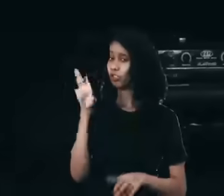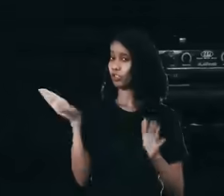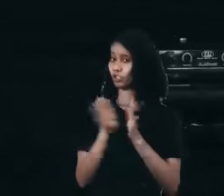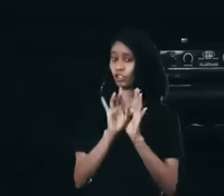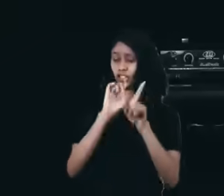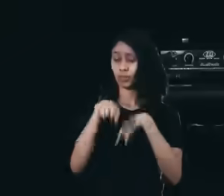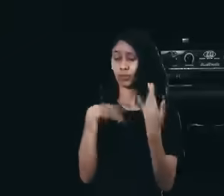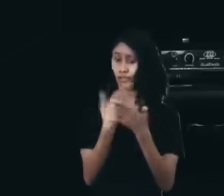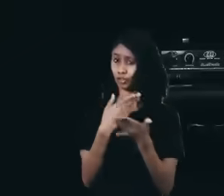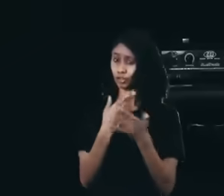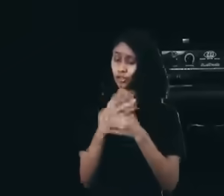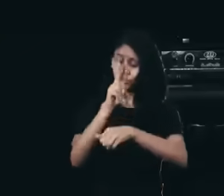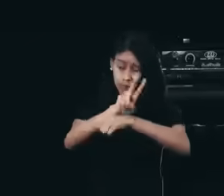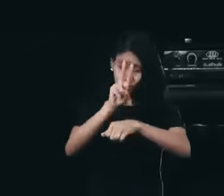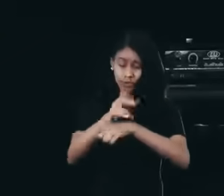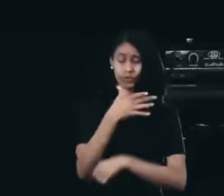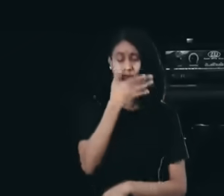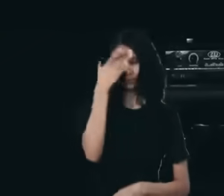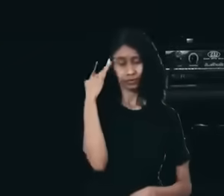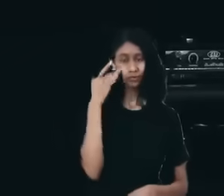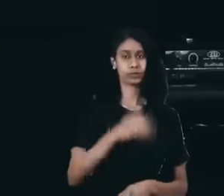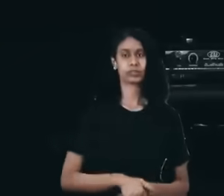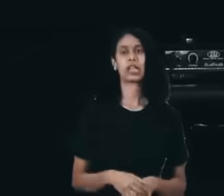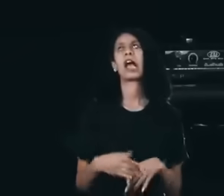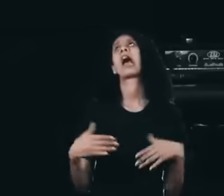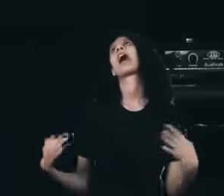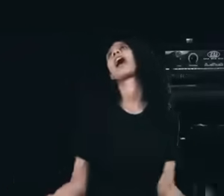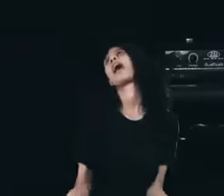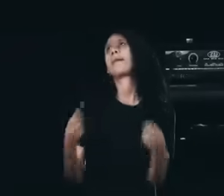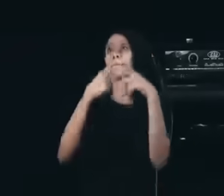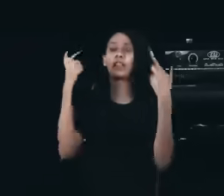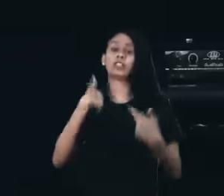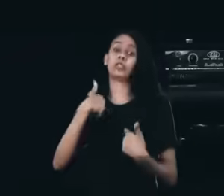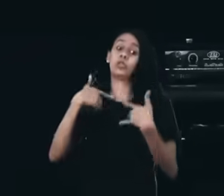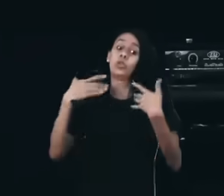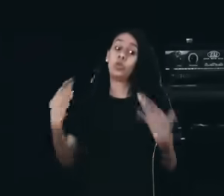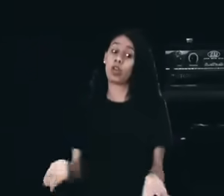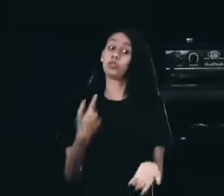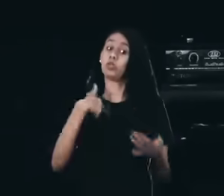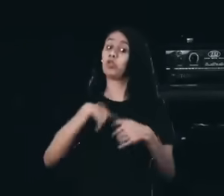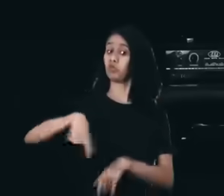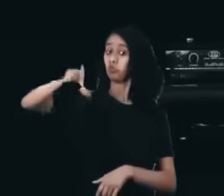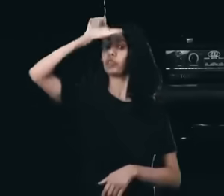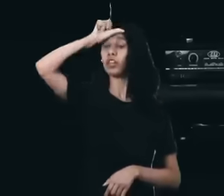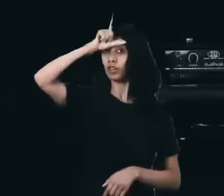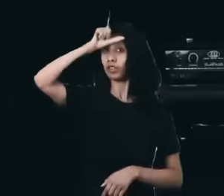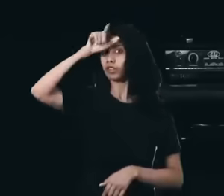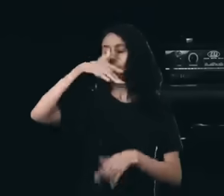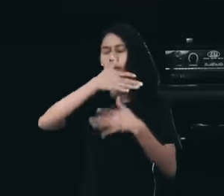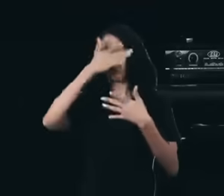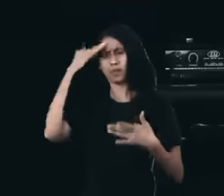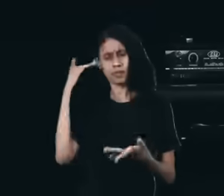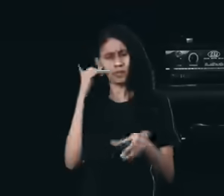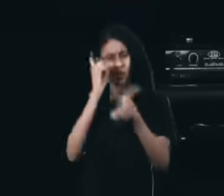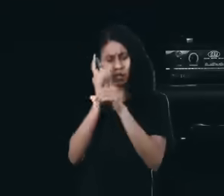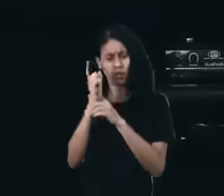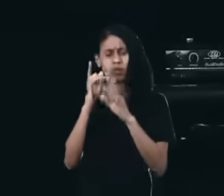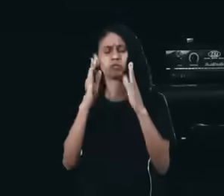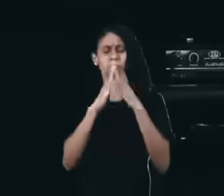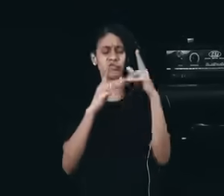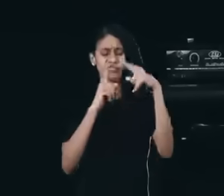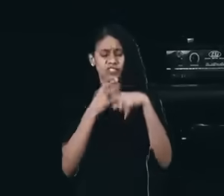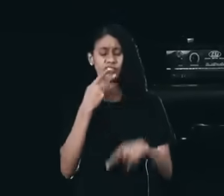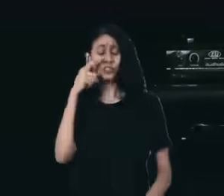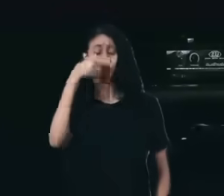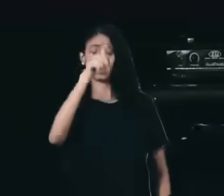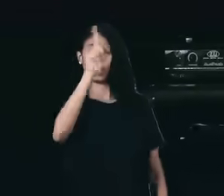e cuida de gente. Ah, mas quando eu for líder, quando alguém me achar na igreja e dizer assim: